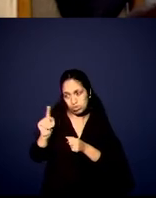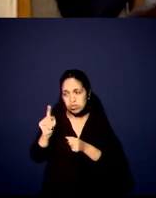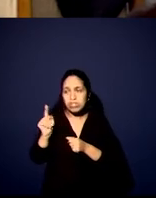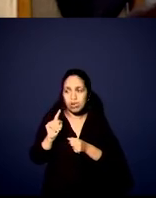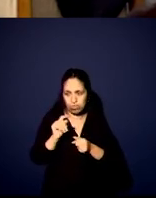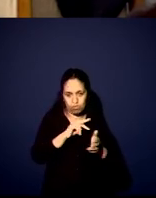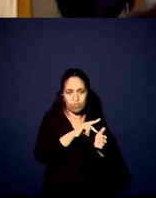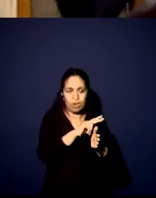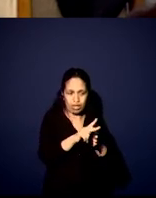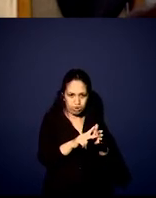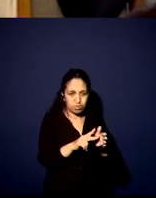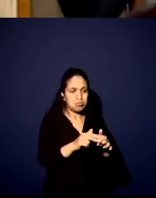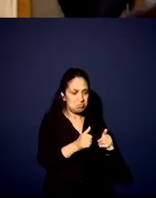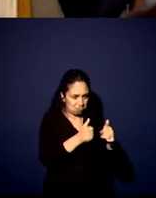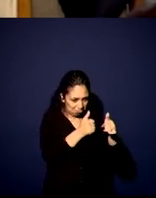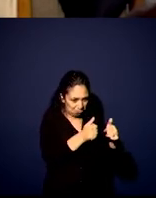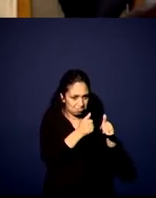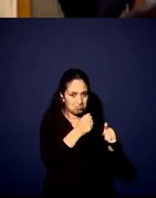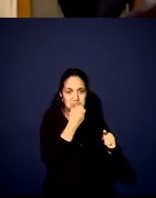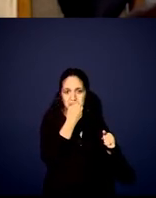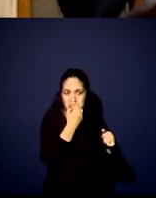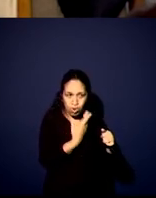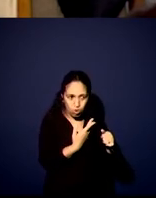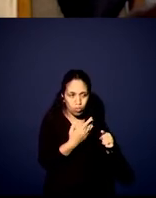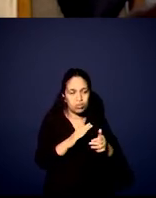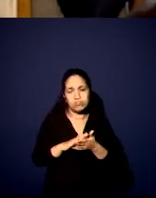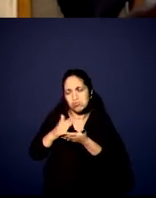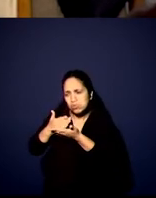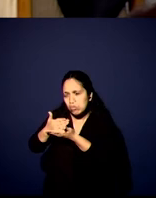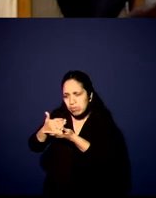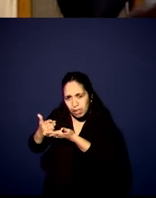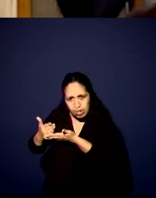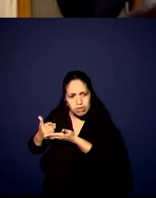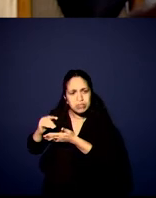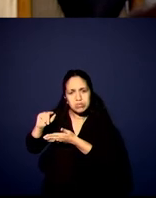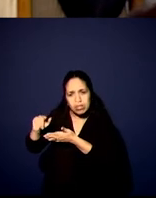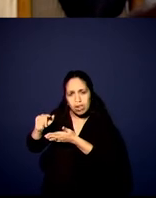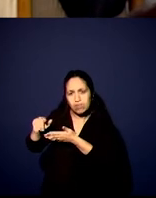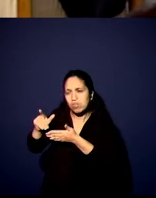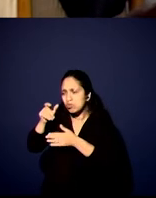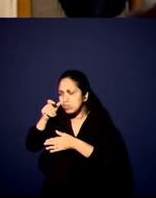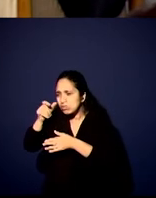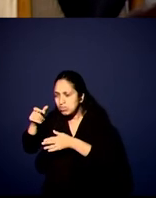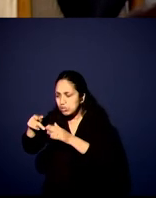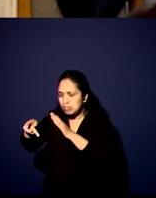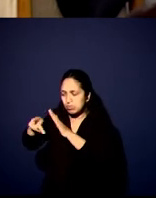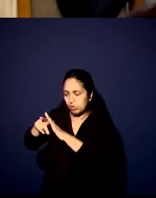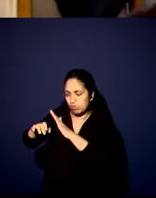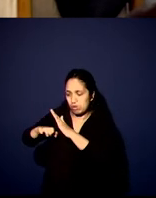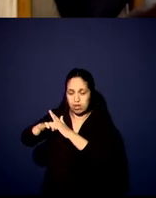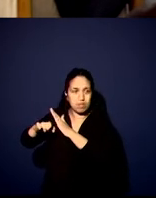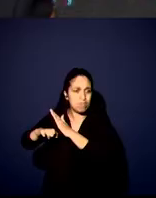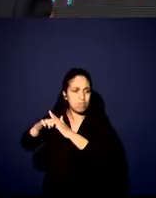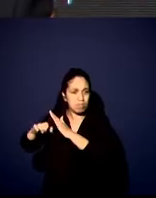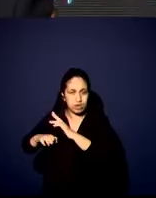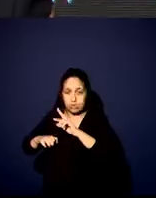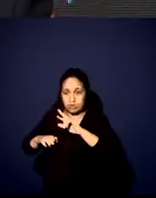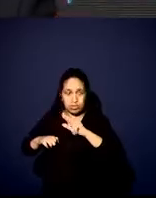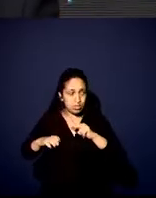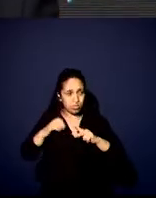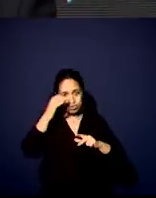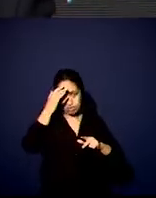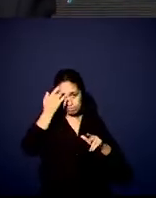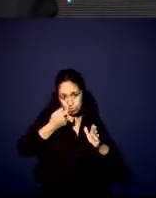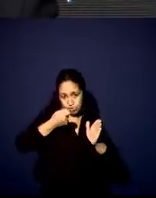funcionam com louvor Elas começam a cuidar de interesses empresariais e não de interesses dos